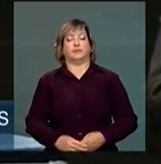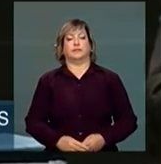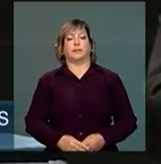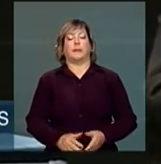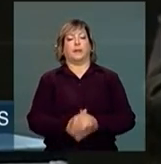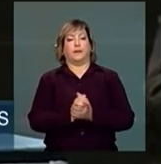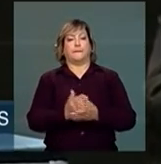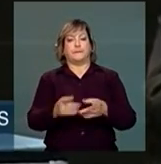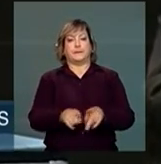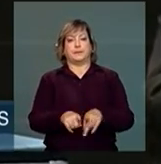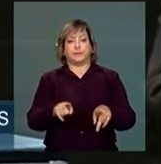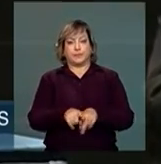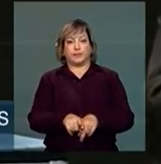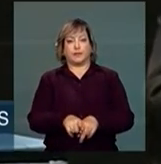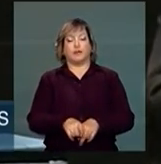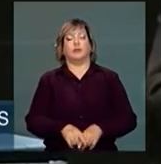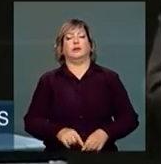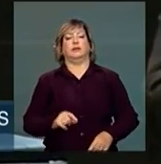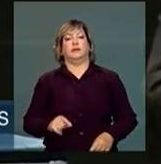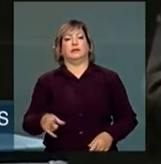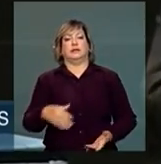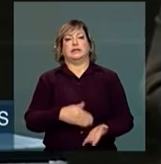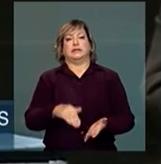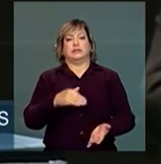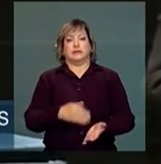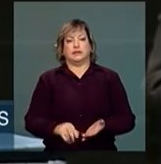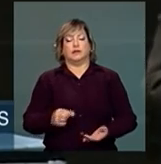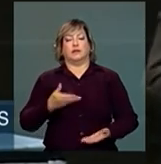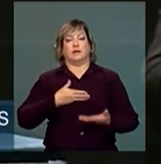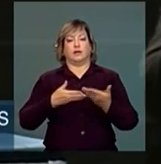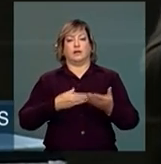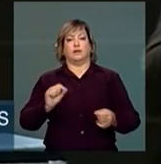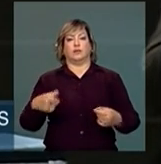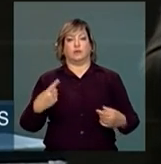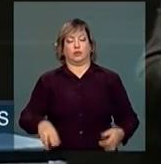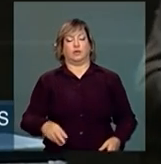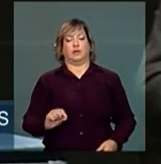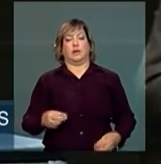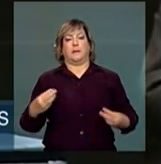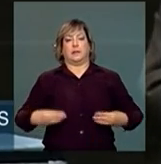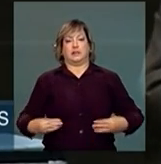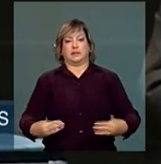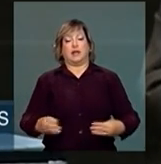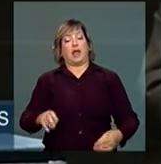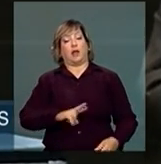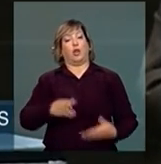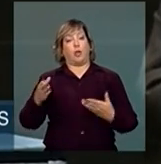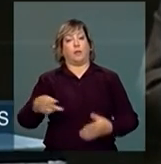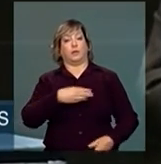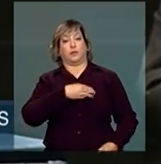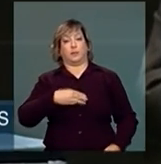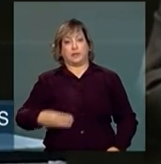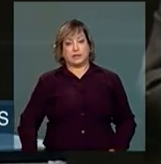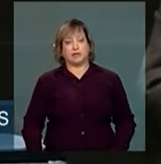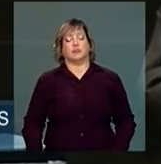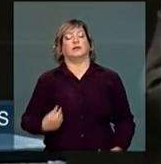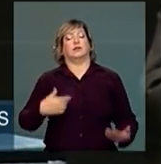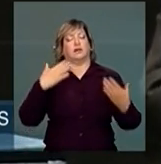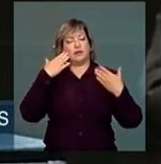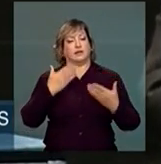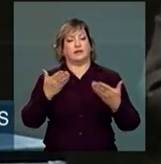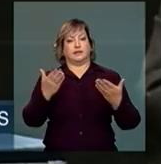o Caio Rocha, secretário, companheiro nosso do Ministério, em nome do ministro. Agradecer,